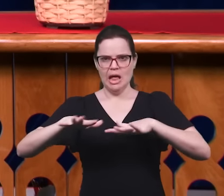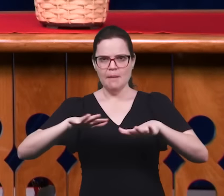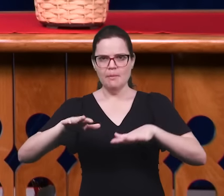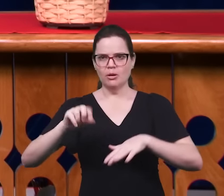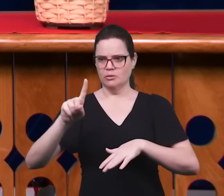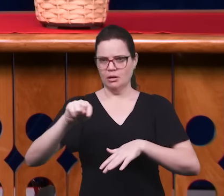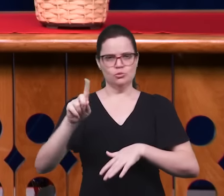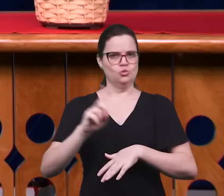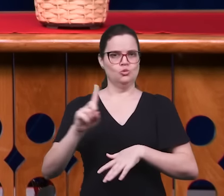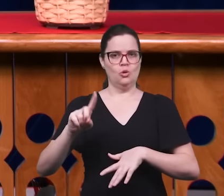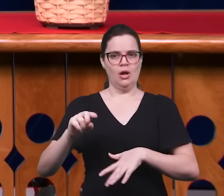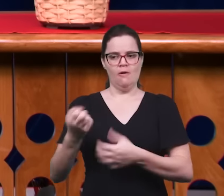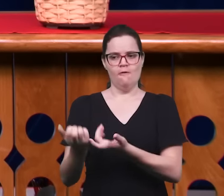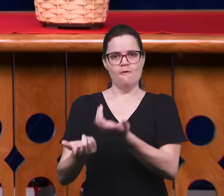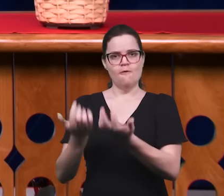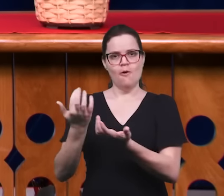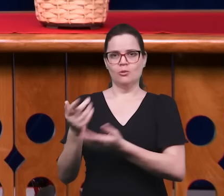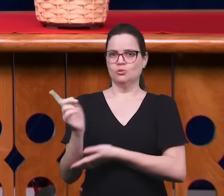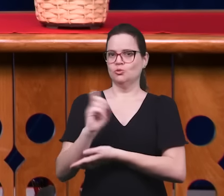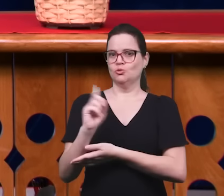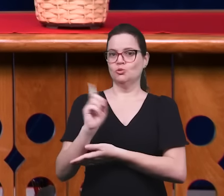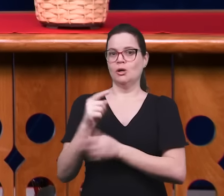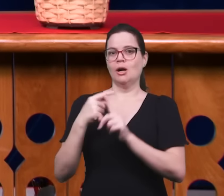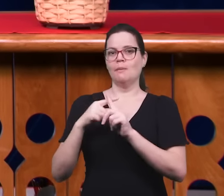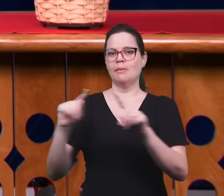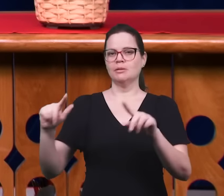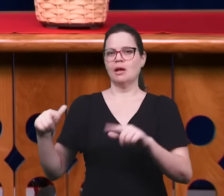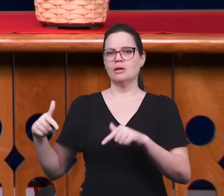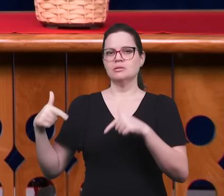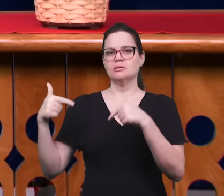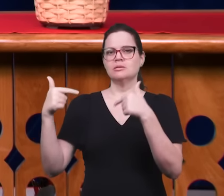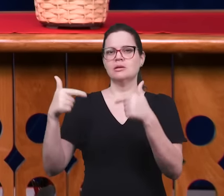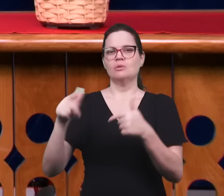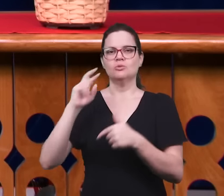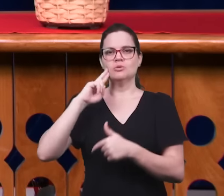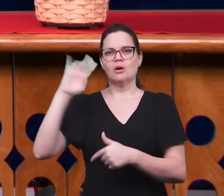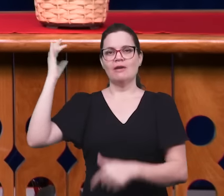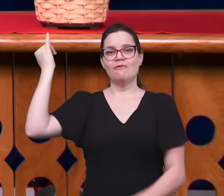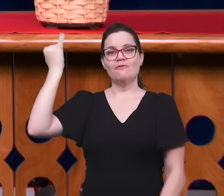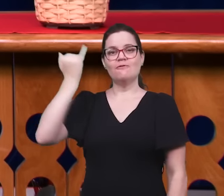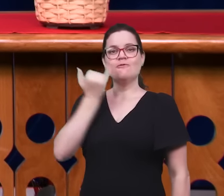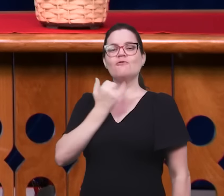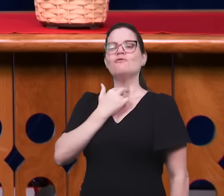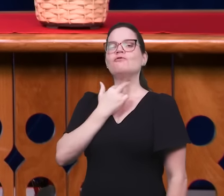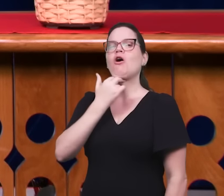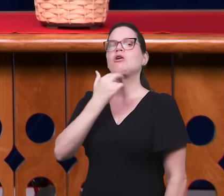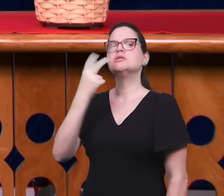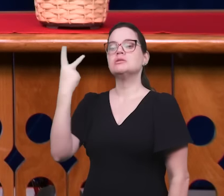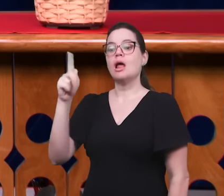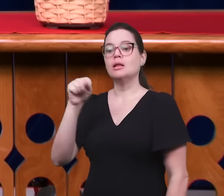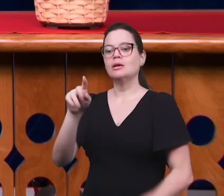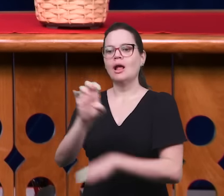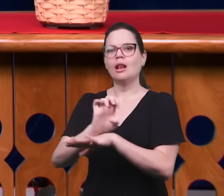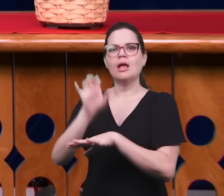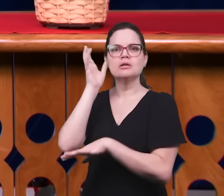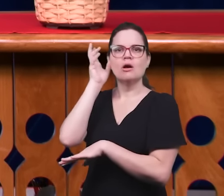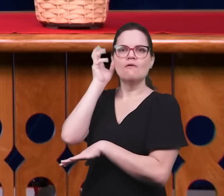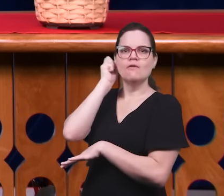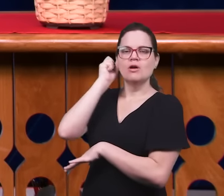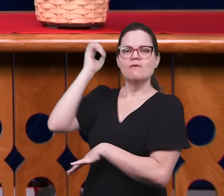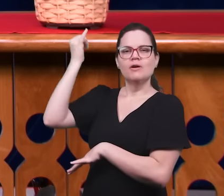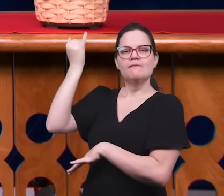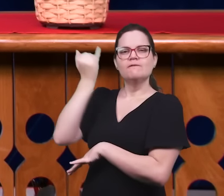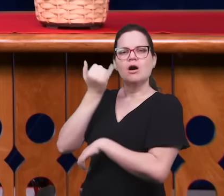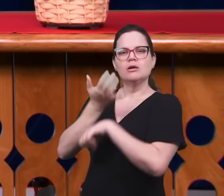pelo fogo. A operação do Senhor é no nosso interior. A maior cura que Deus opera